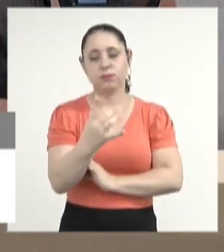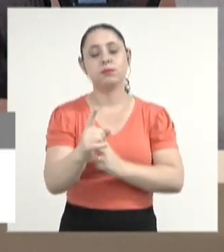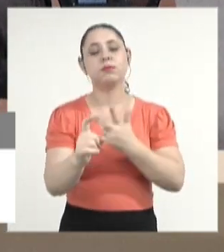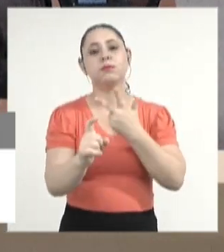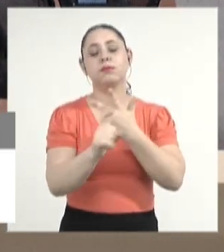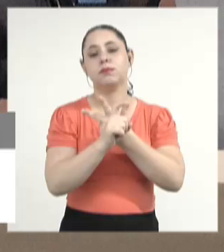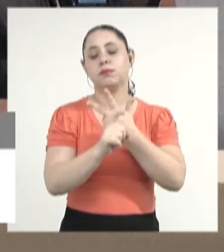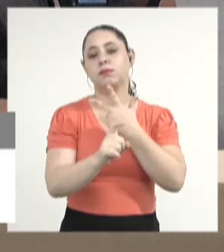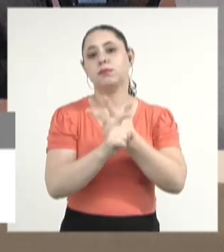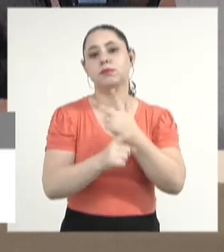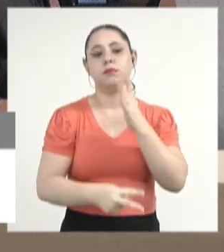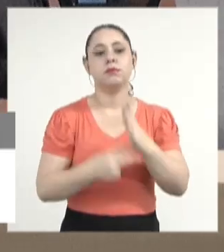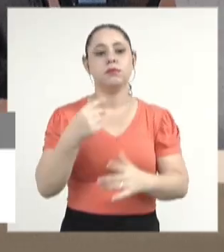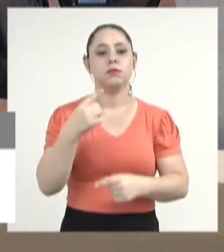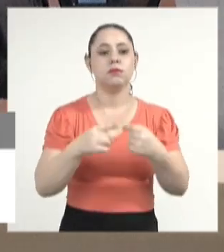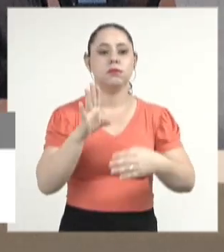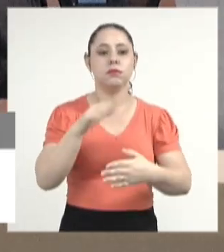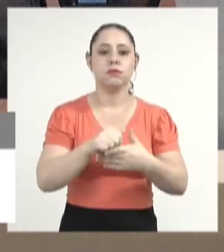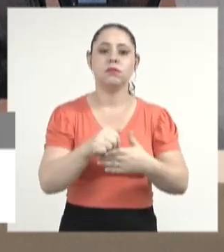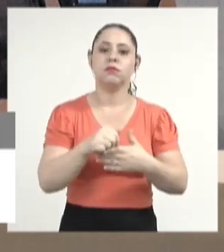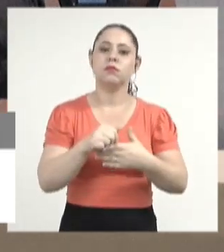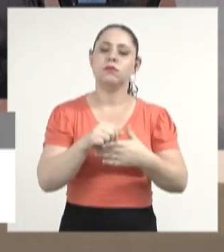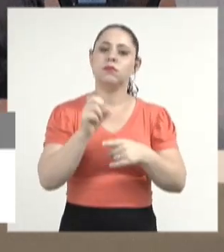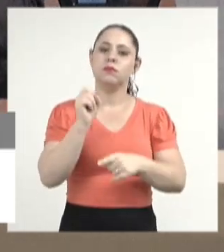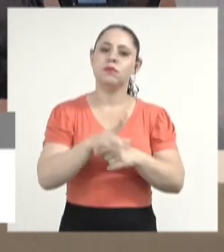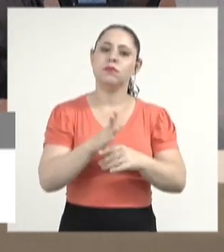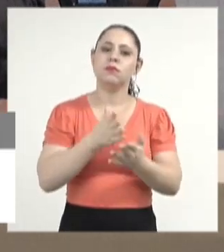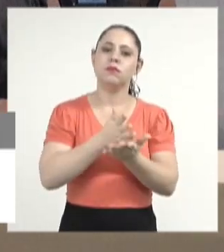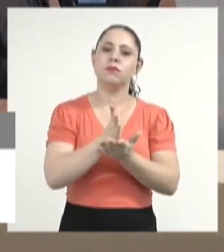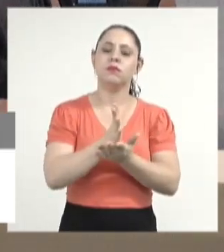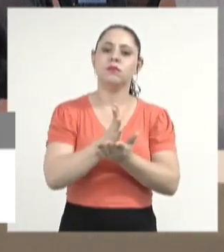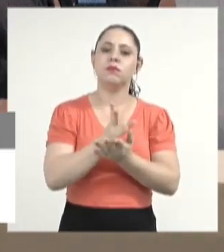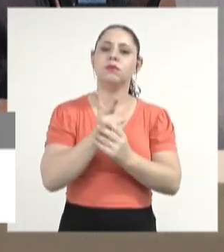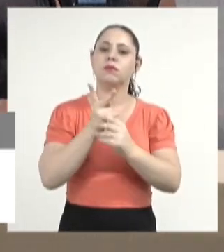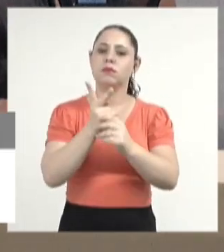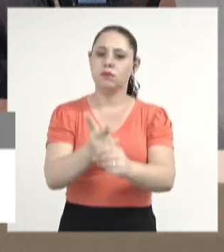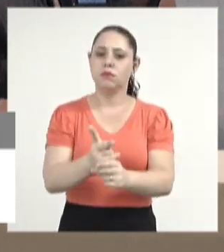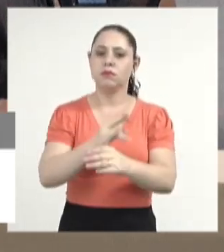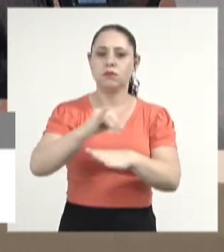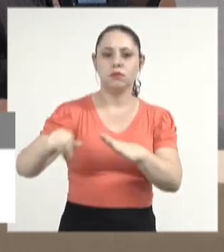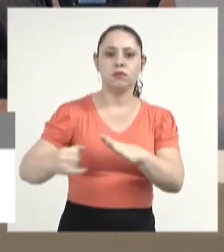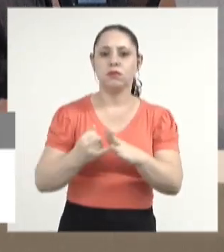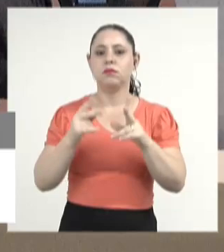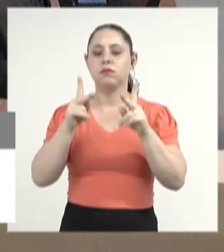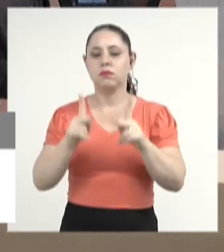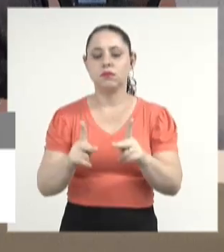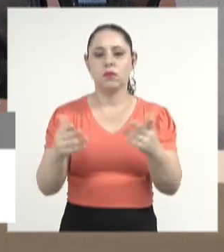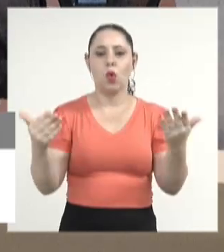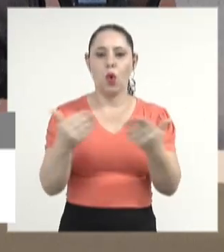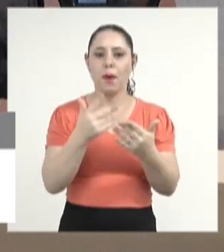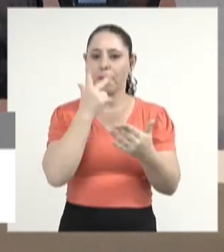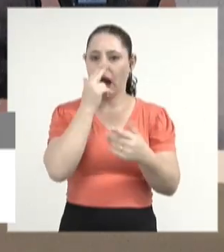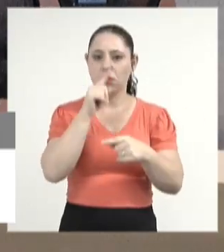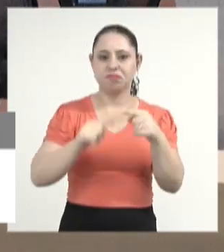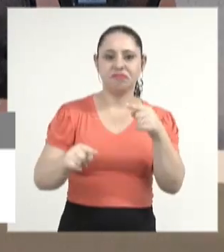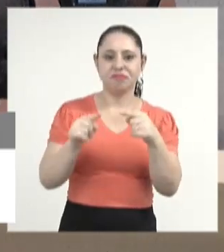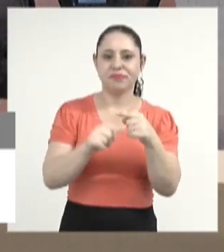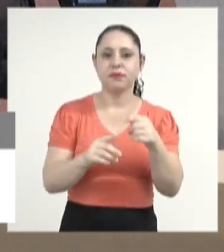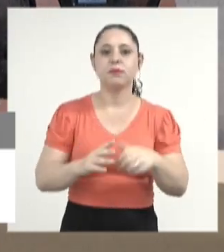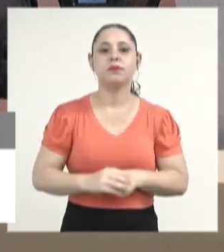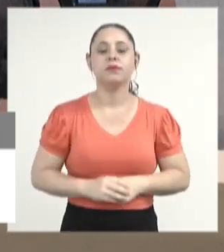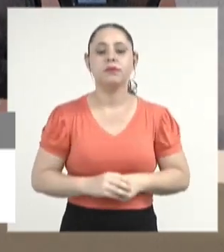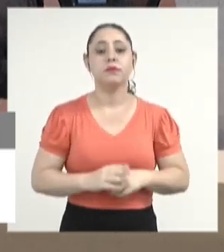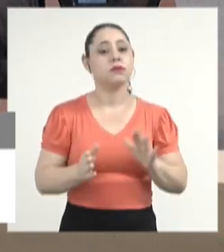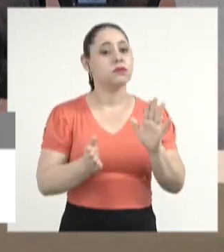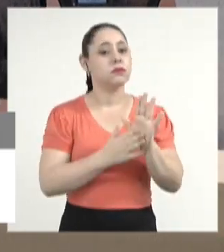Executivo, em segunda votação, que dispõe sobre a carreira de procurador de entidades públicas que está em extinção. A